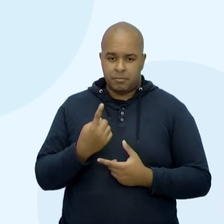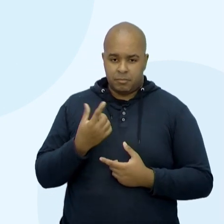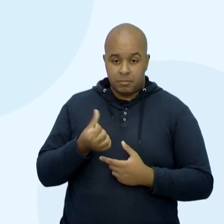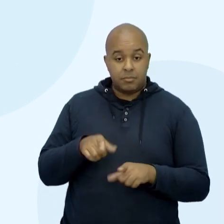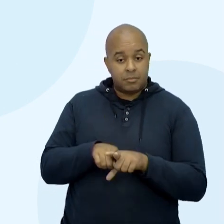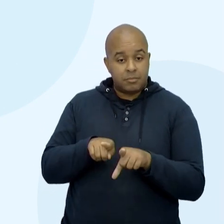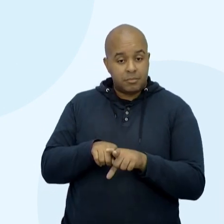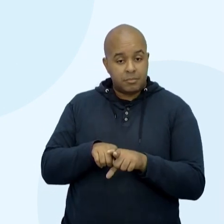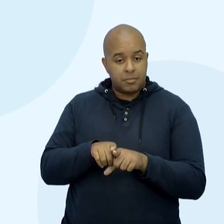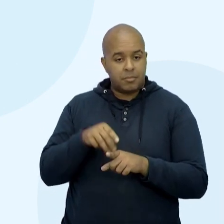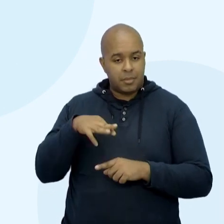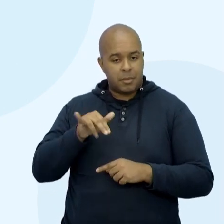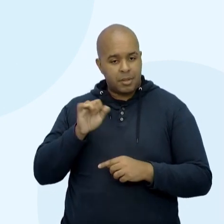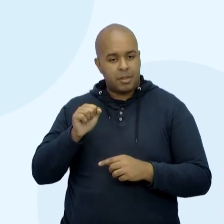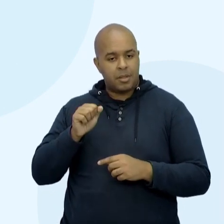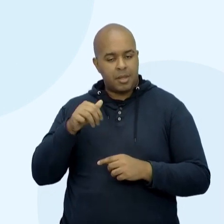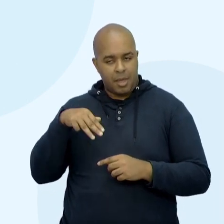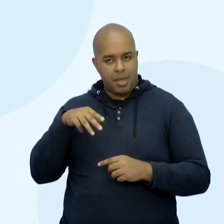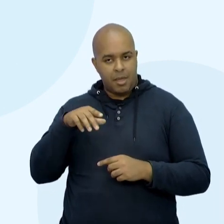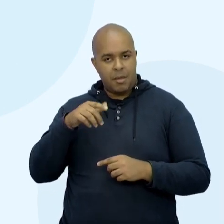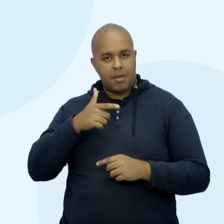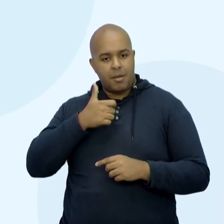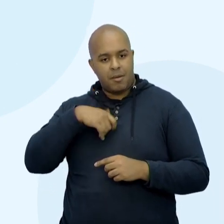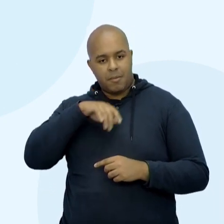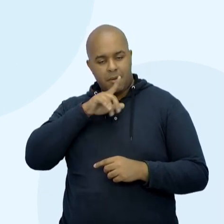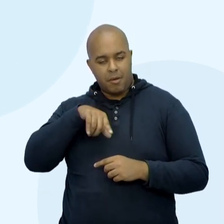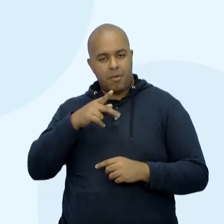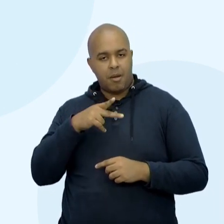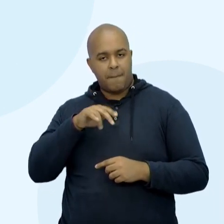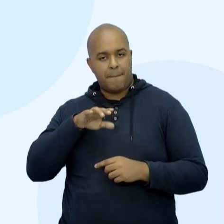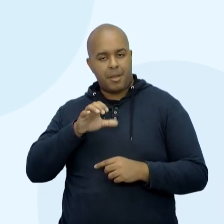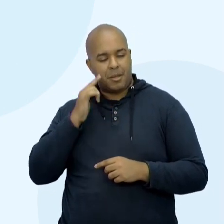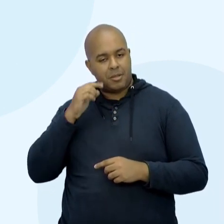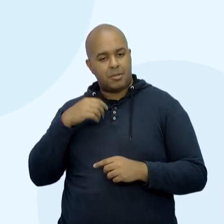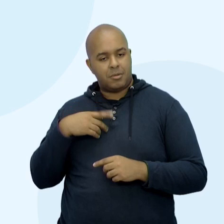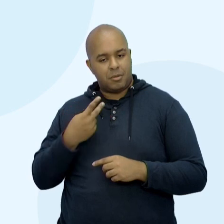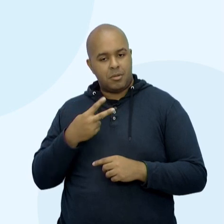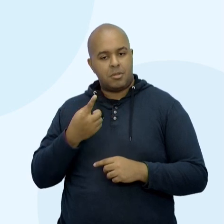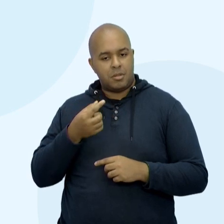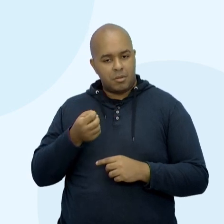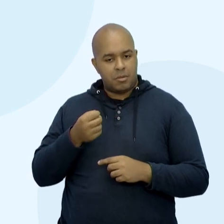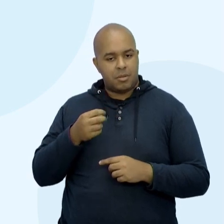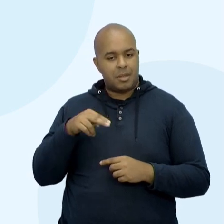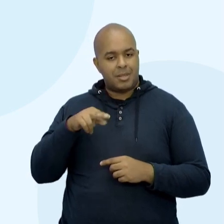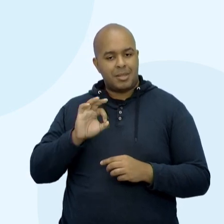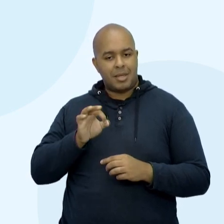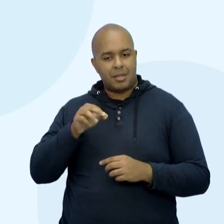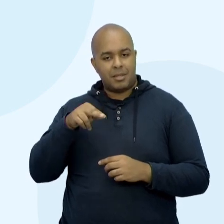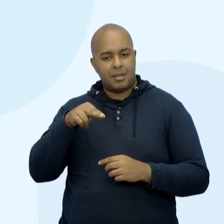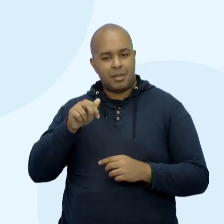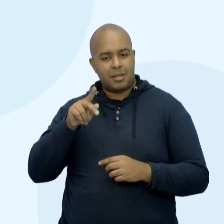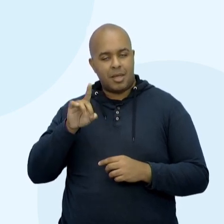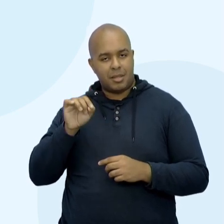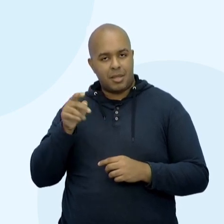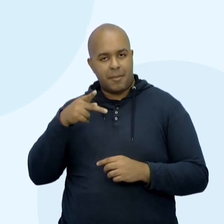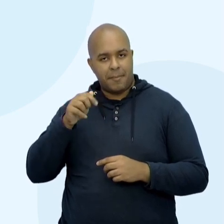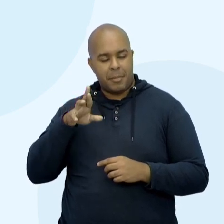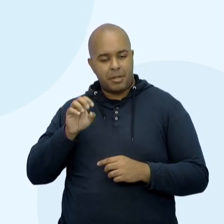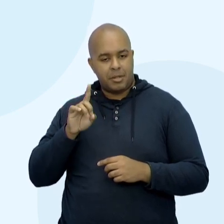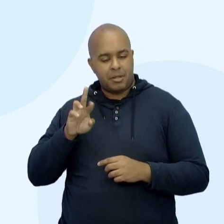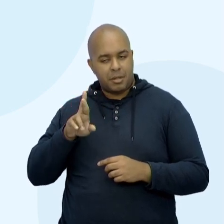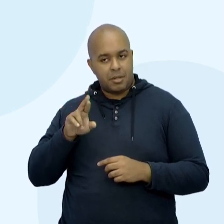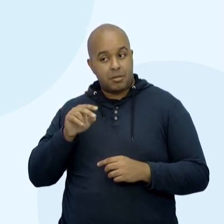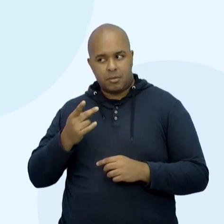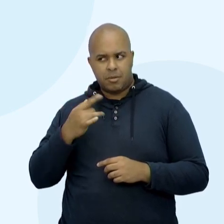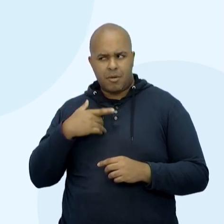2016 também, Minha Mãe é uma Peça 2. 2019, Nada a Perder 2. Então, não vou